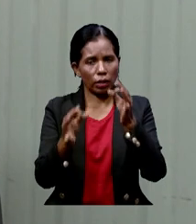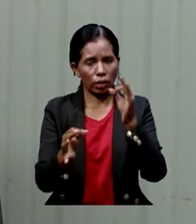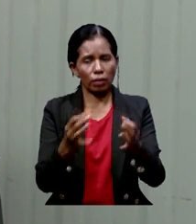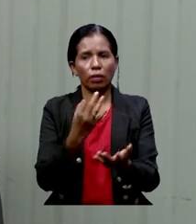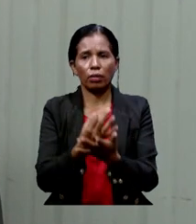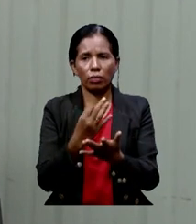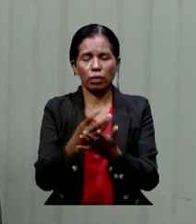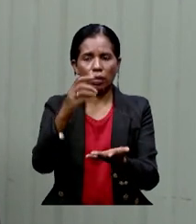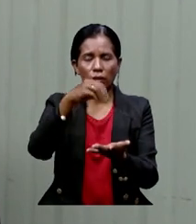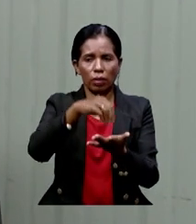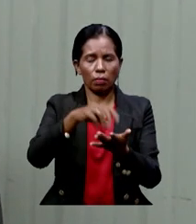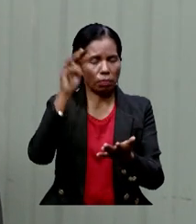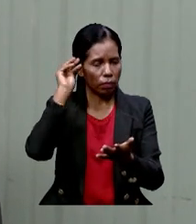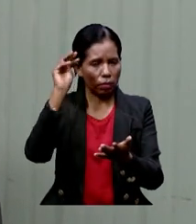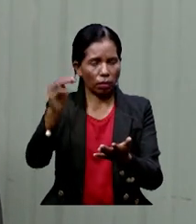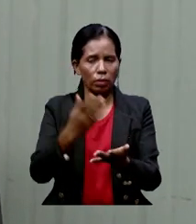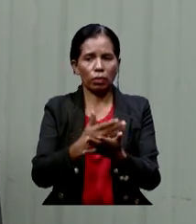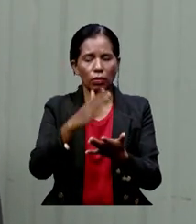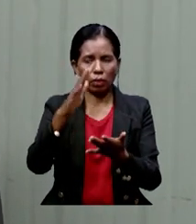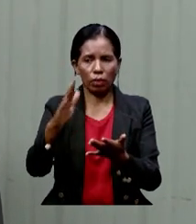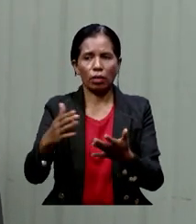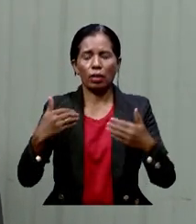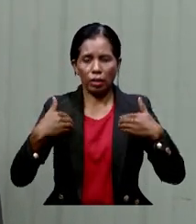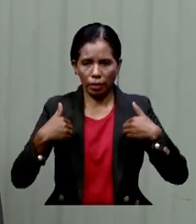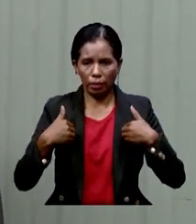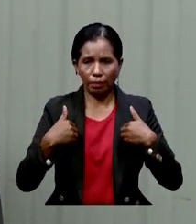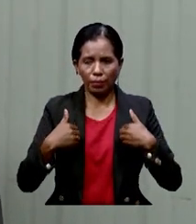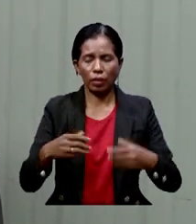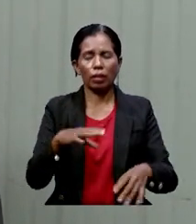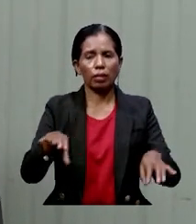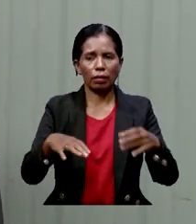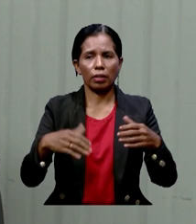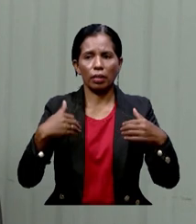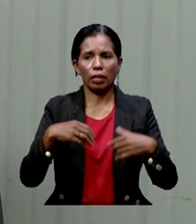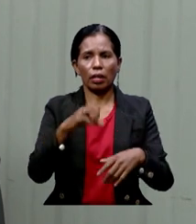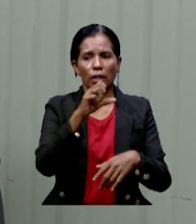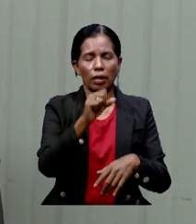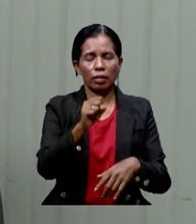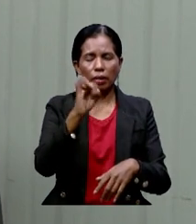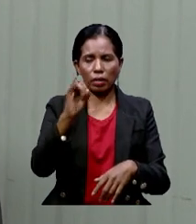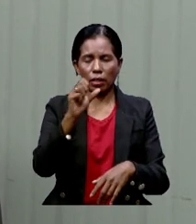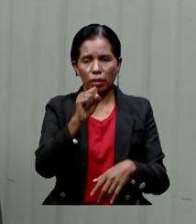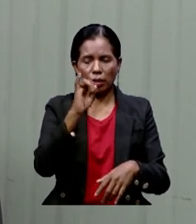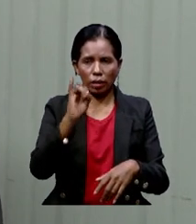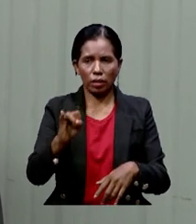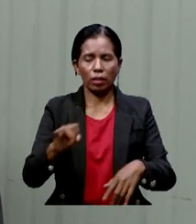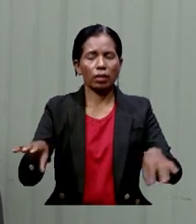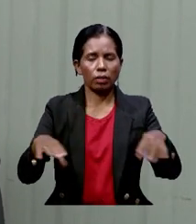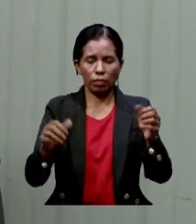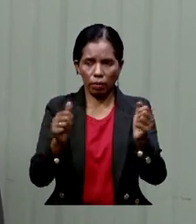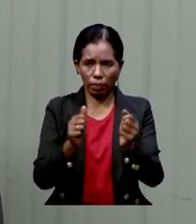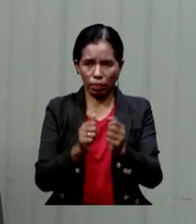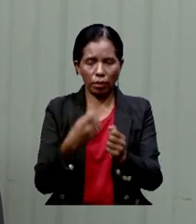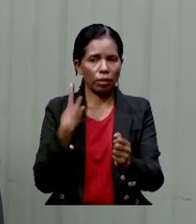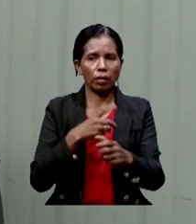ia alocado no meser para serva hol sistema nene bebe ia tena sistema ia tena bolunar esse esse sistema integrado ser bebe ita